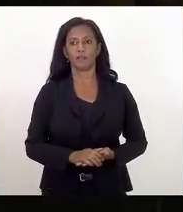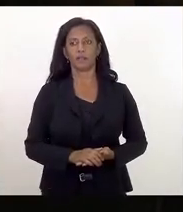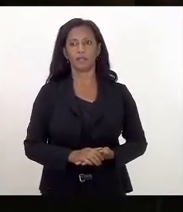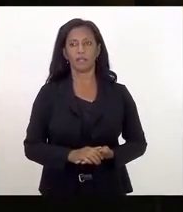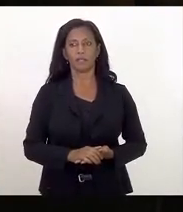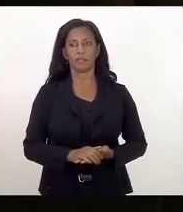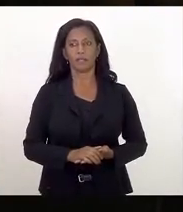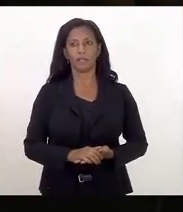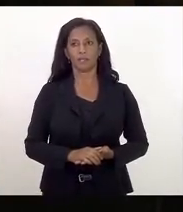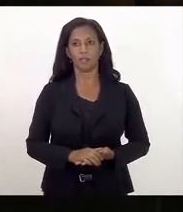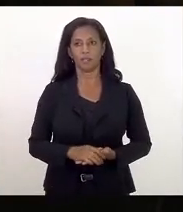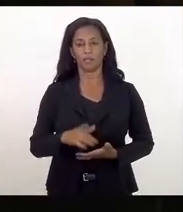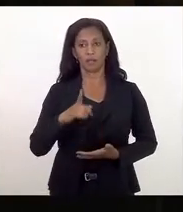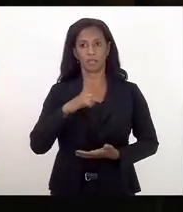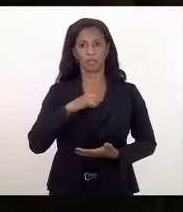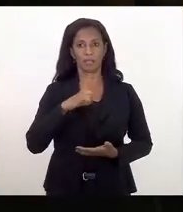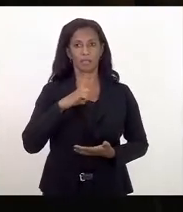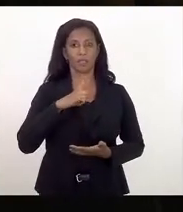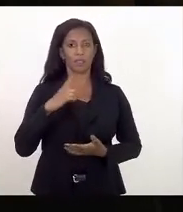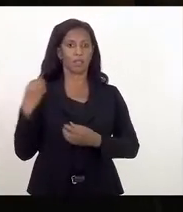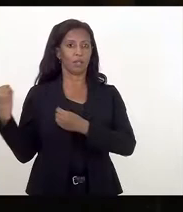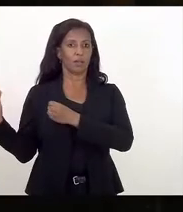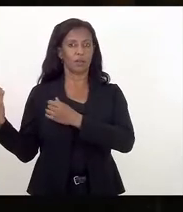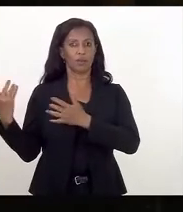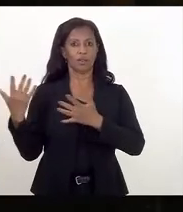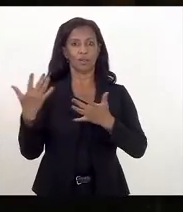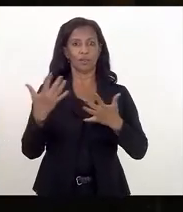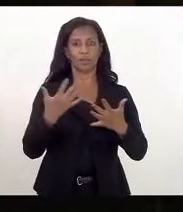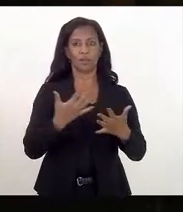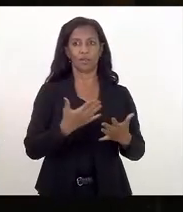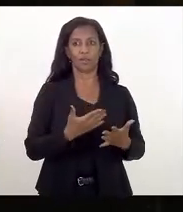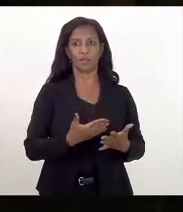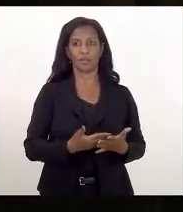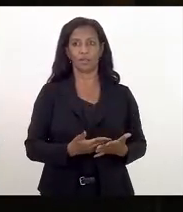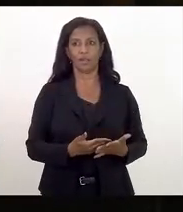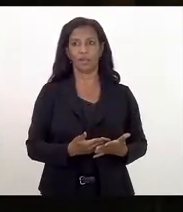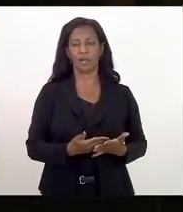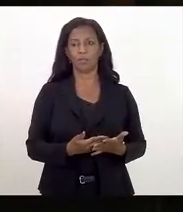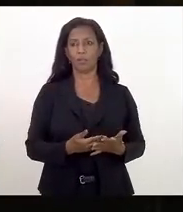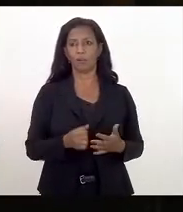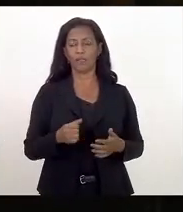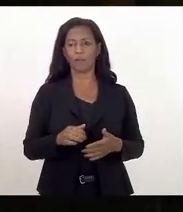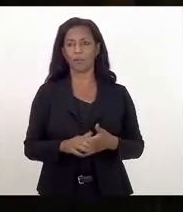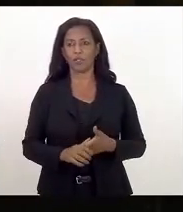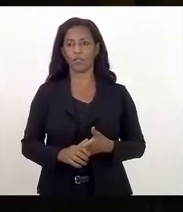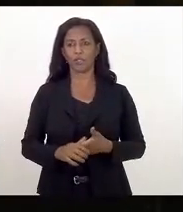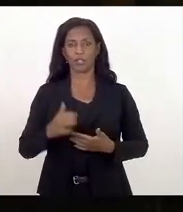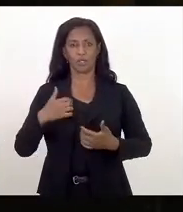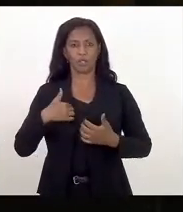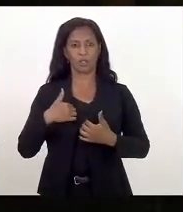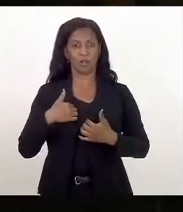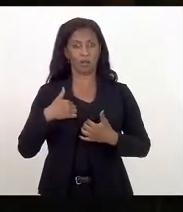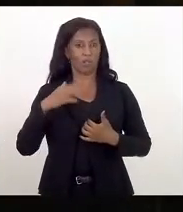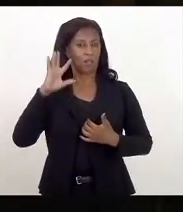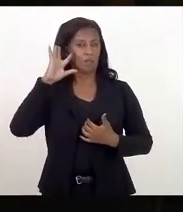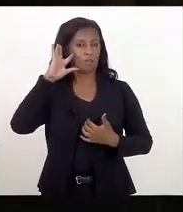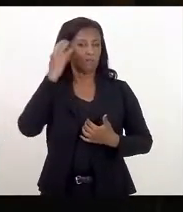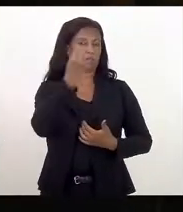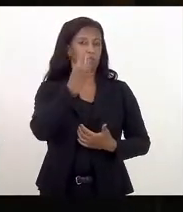assim, o defensor o fez, trazendo não só o problema, mas a solução.